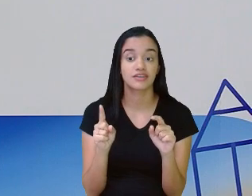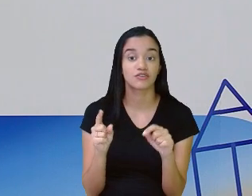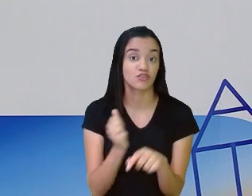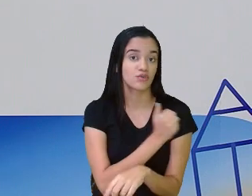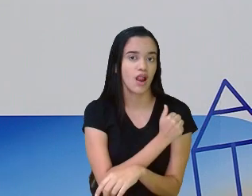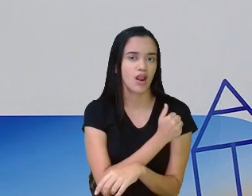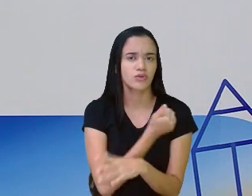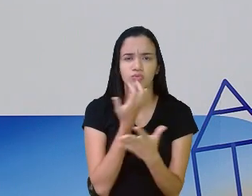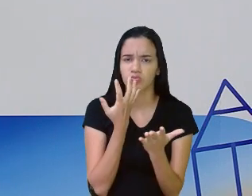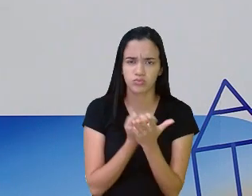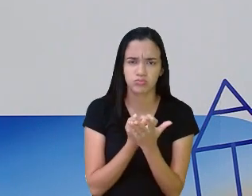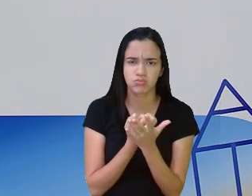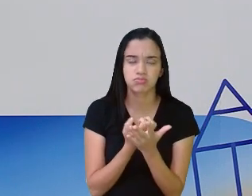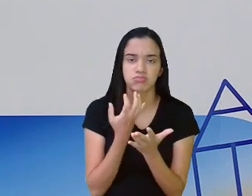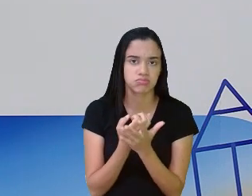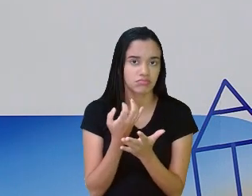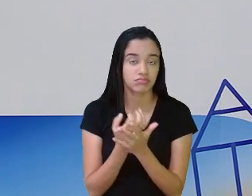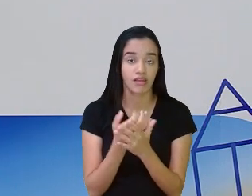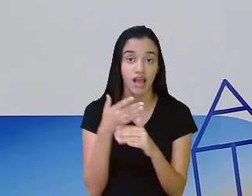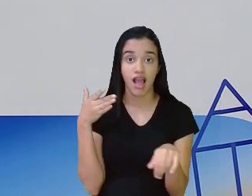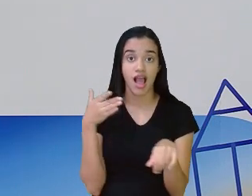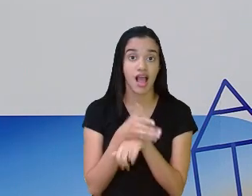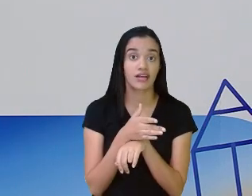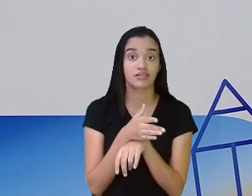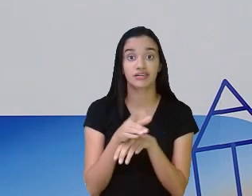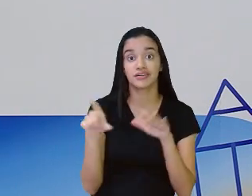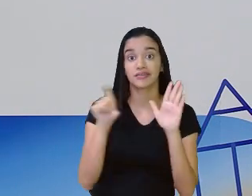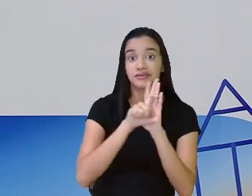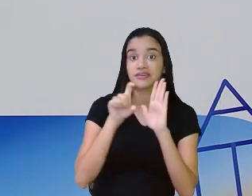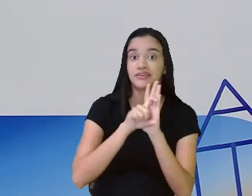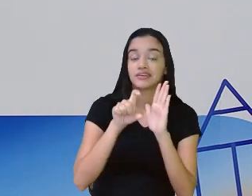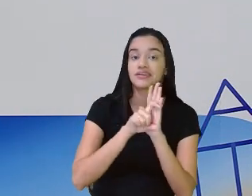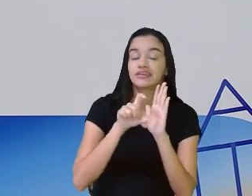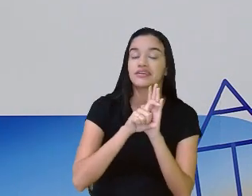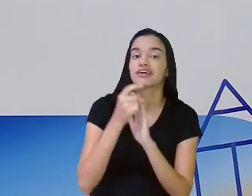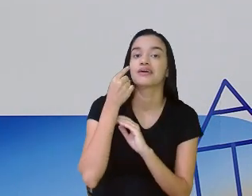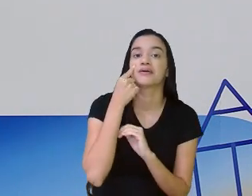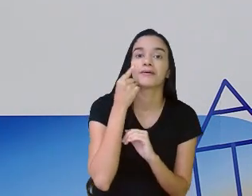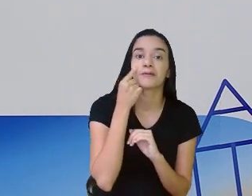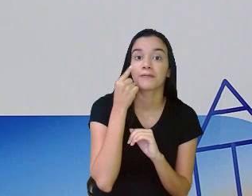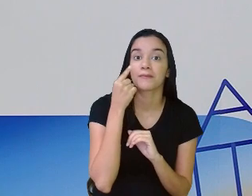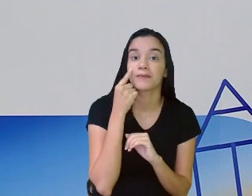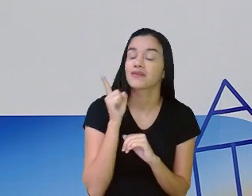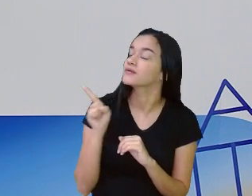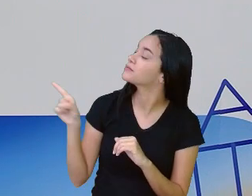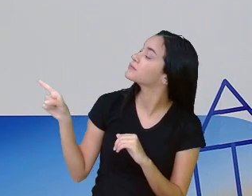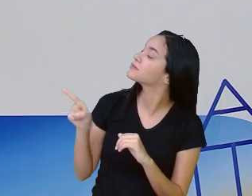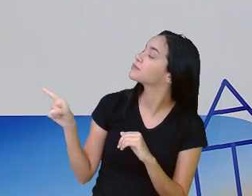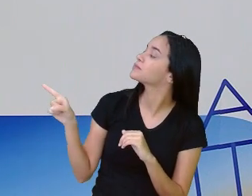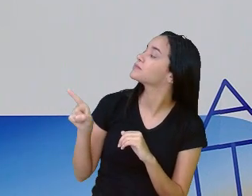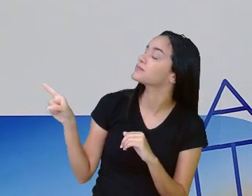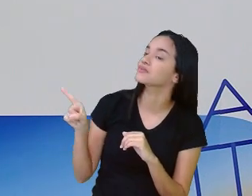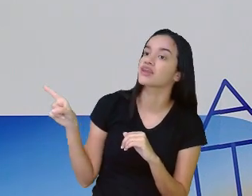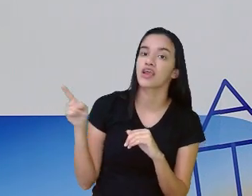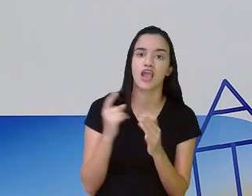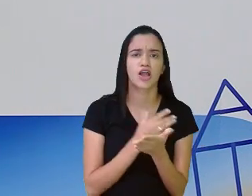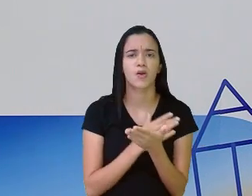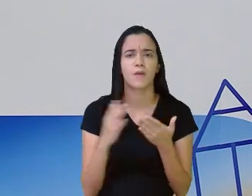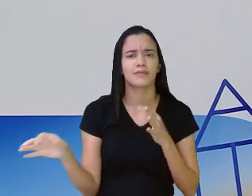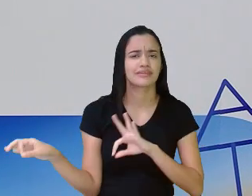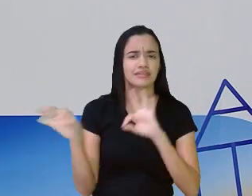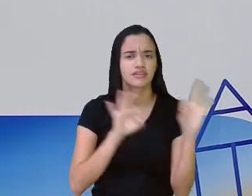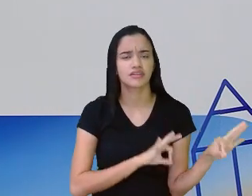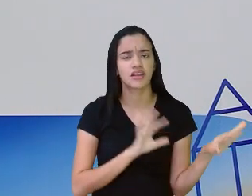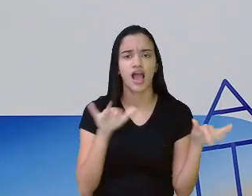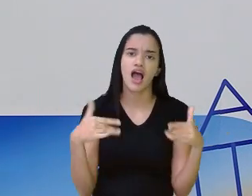o aplicativo ainda, acessa o QR Code que está aparecendo na sua telinha e já começa a assistir. Ah,